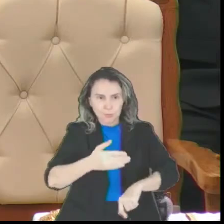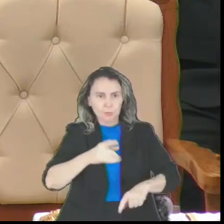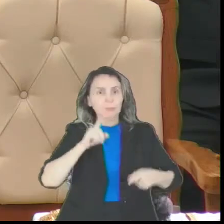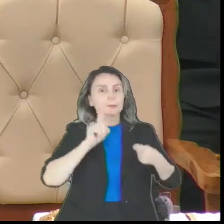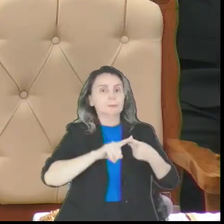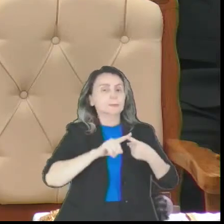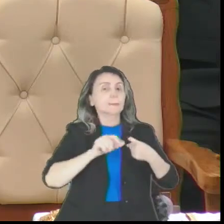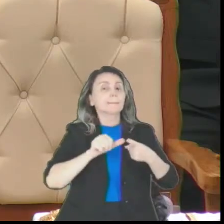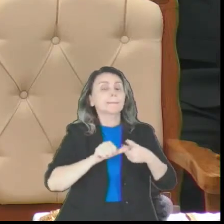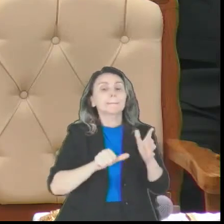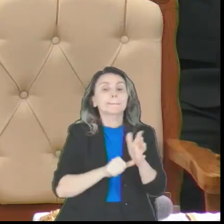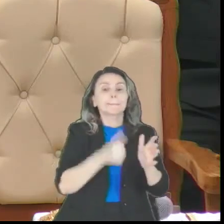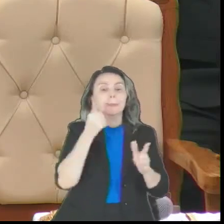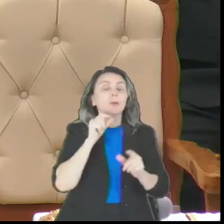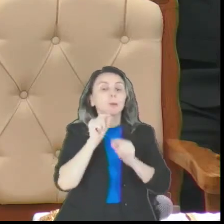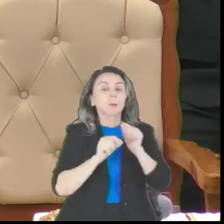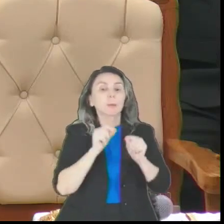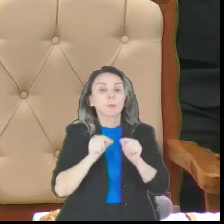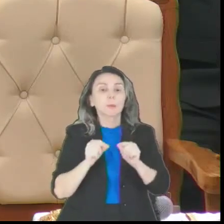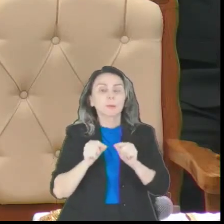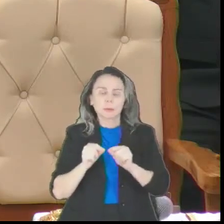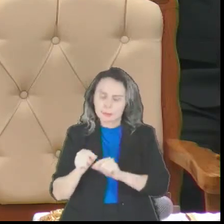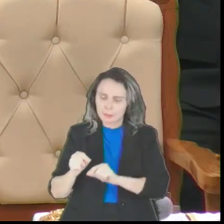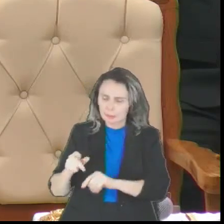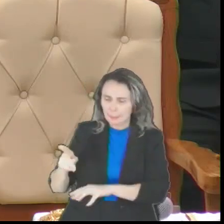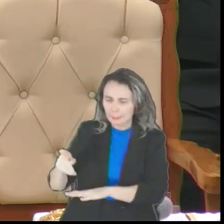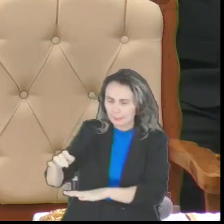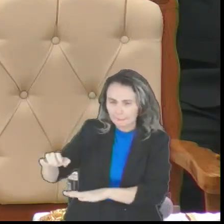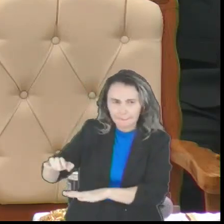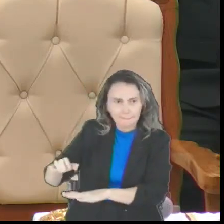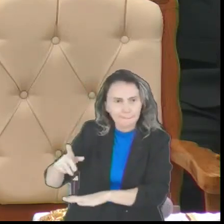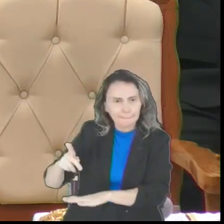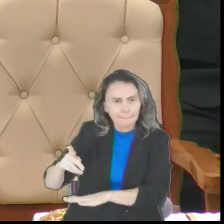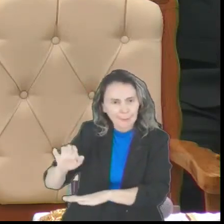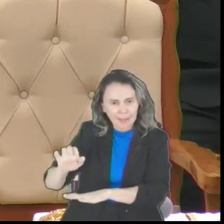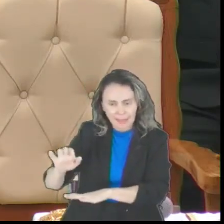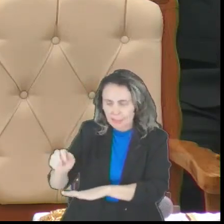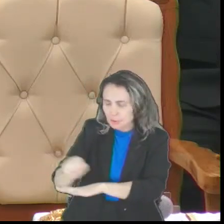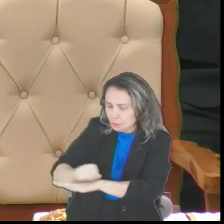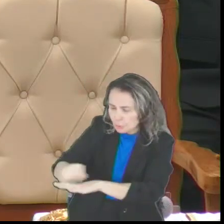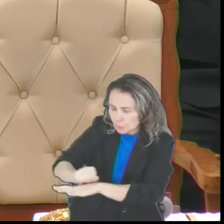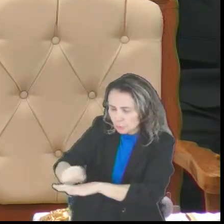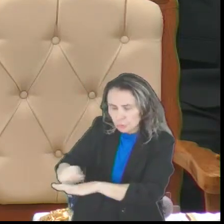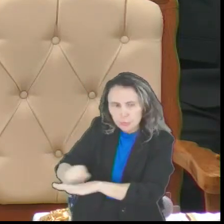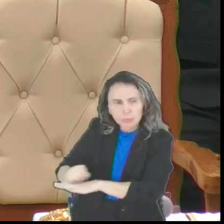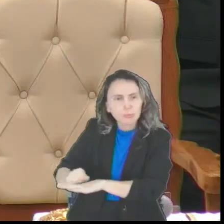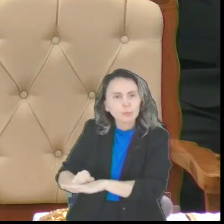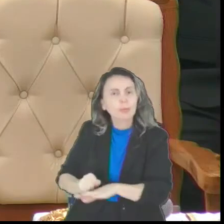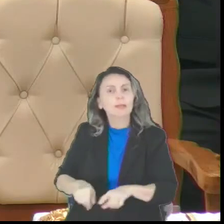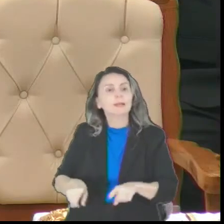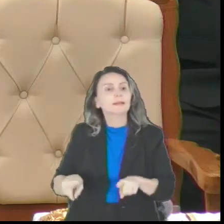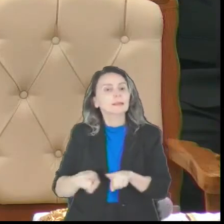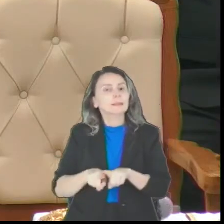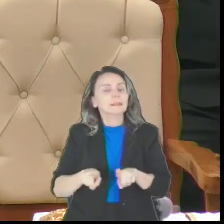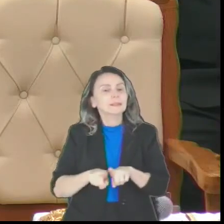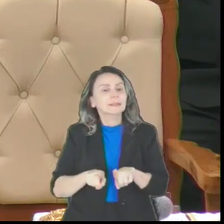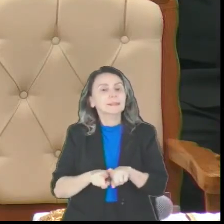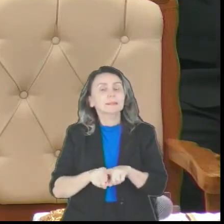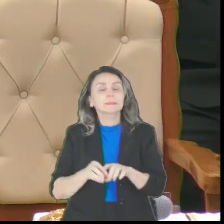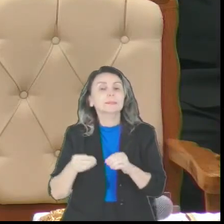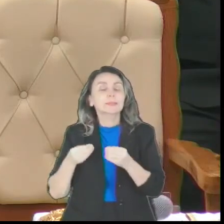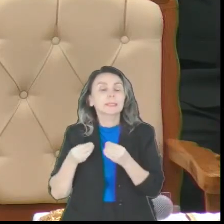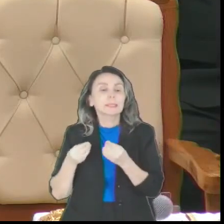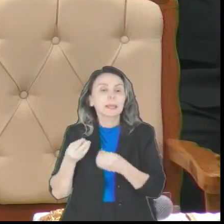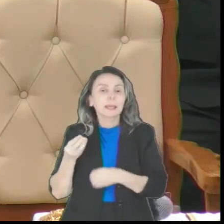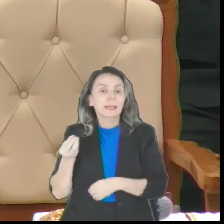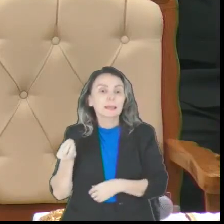do ambiente, lavava-se os pés dele. Segunda coisa, ele dava um beijo, e o beijo não é um beijo que nós damos hoje,